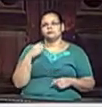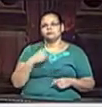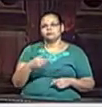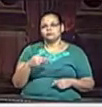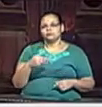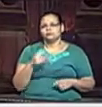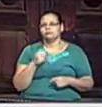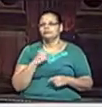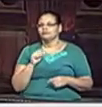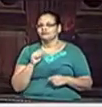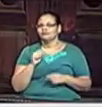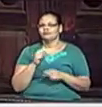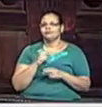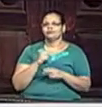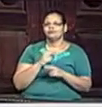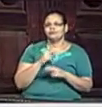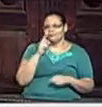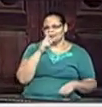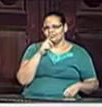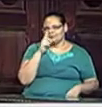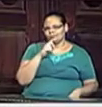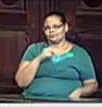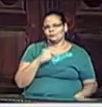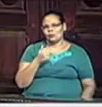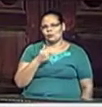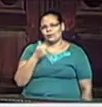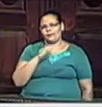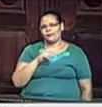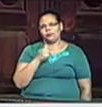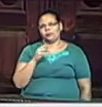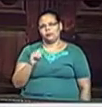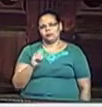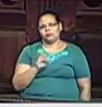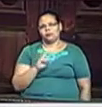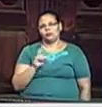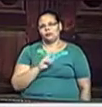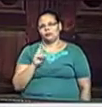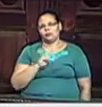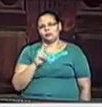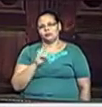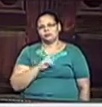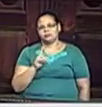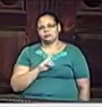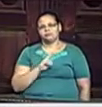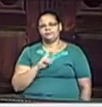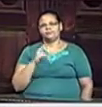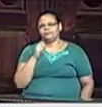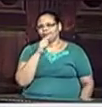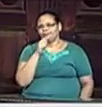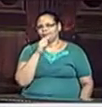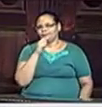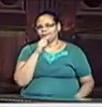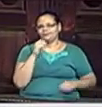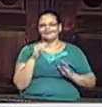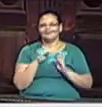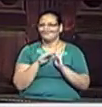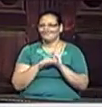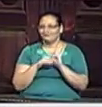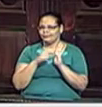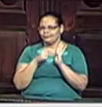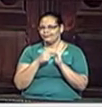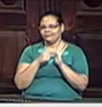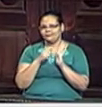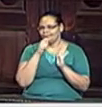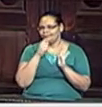mas detectou na ordem de R$1 bilhão gastos sem cobertura de empenho.